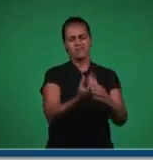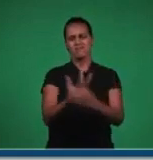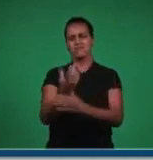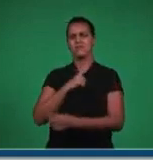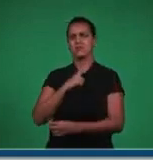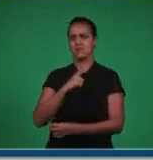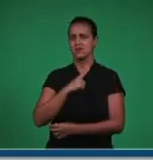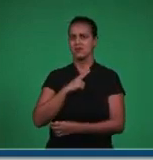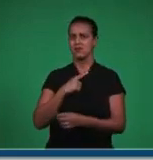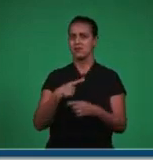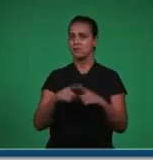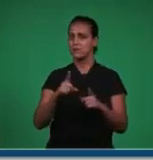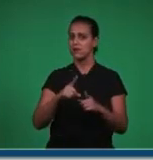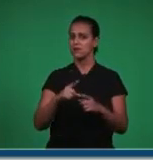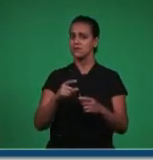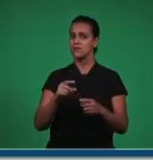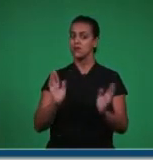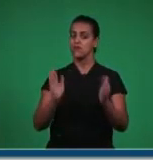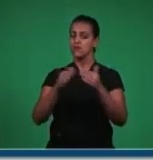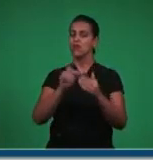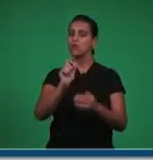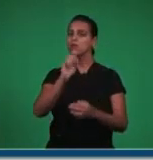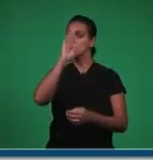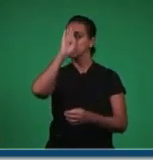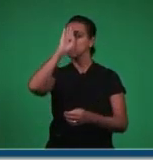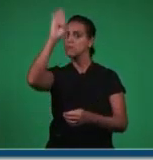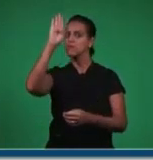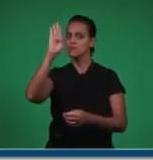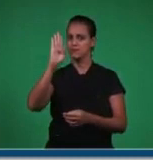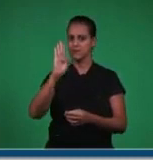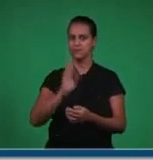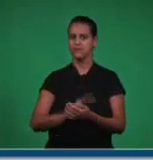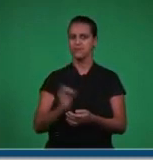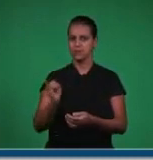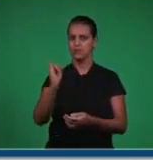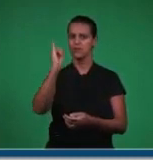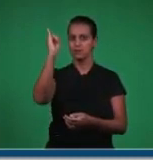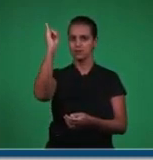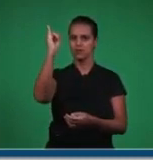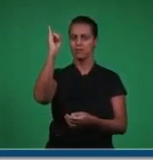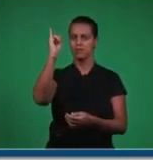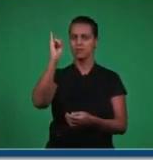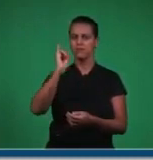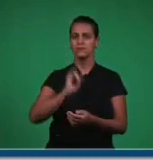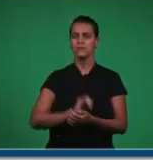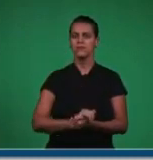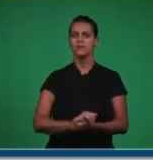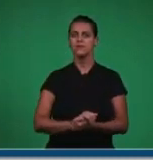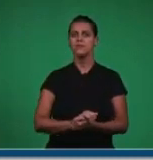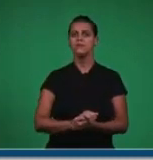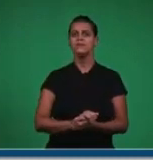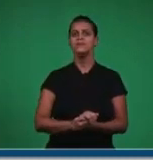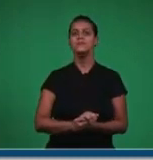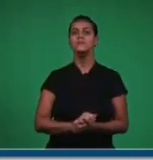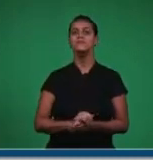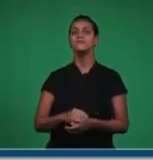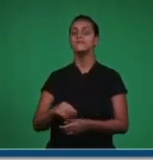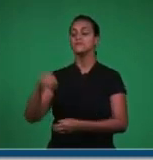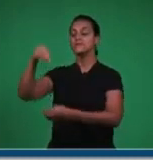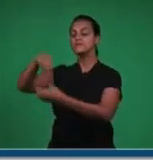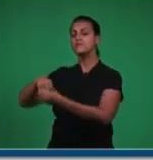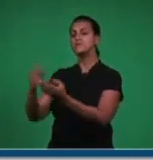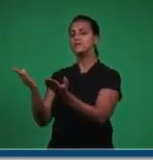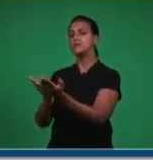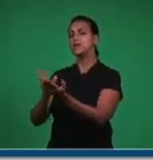mais importantes para nós. Criacionismo bíblico, pode voltar. O criacionismo bíblico, ele